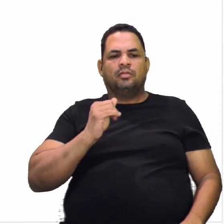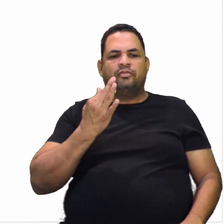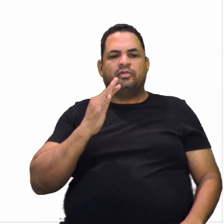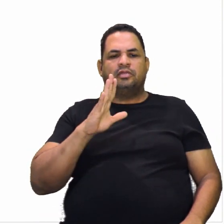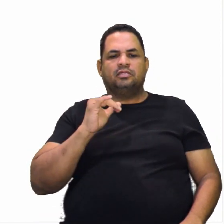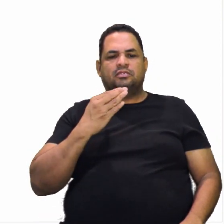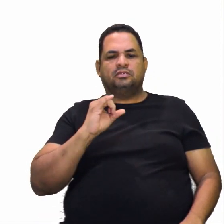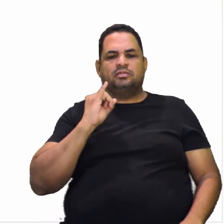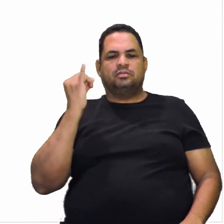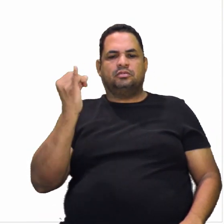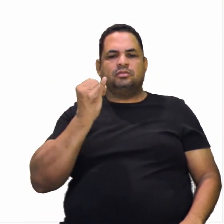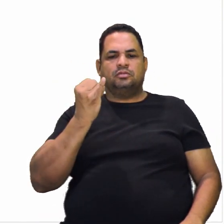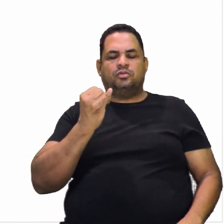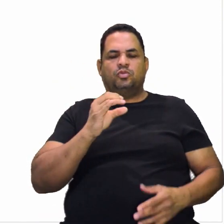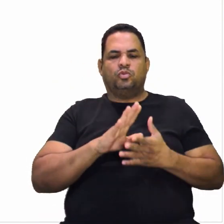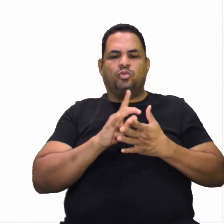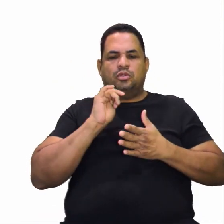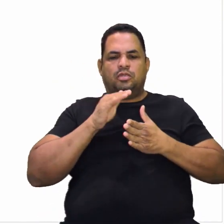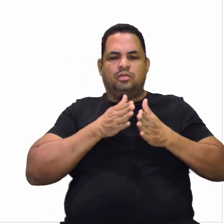fenícios e a importância do Tigre,